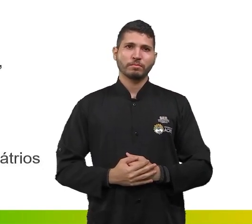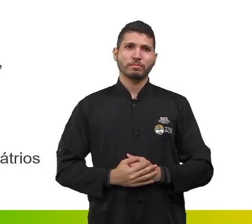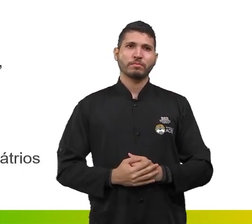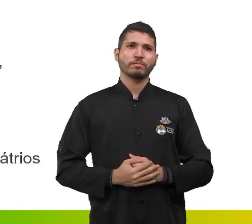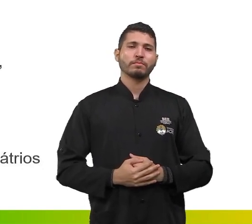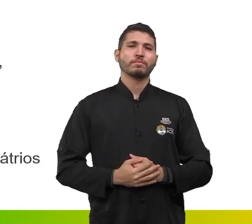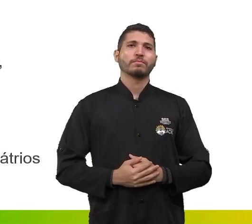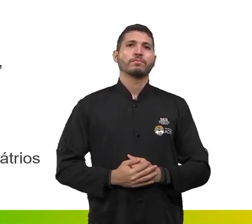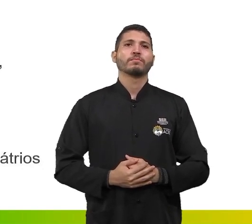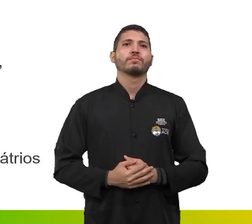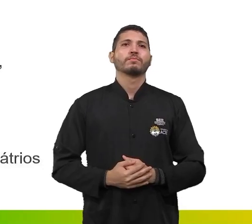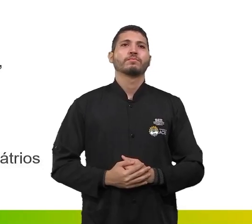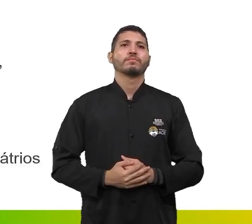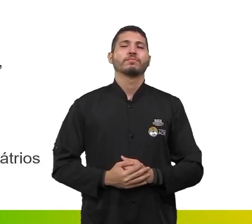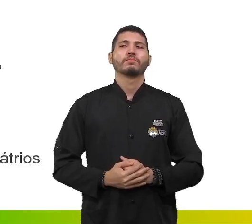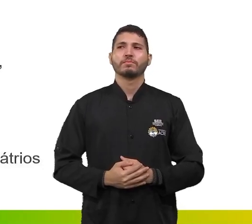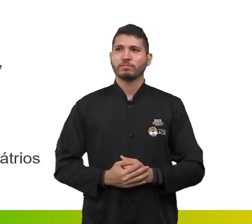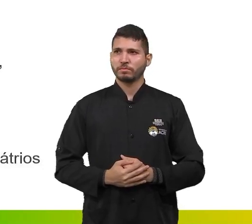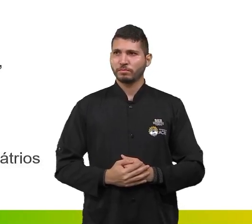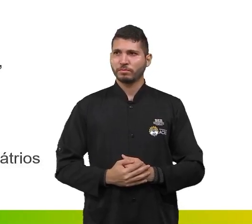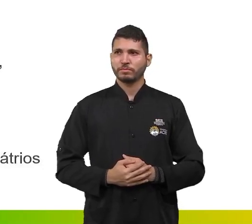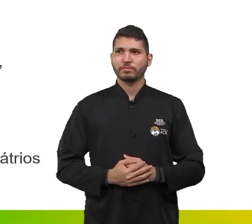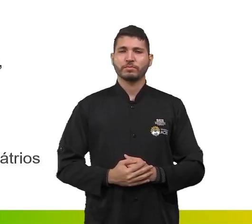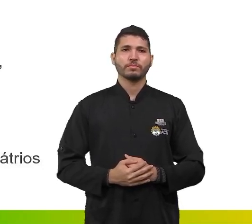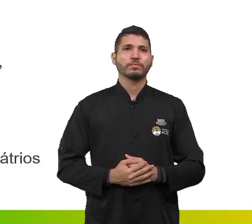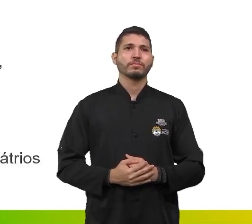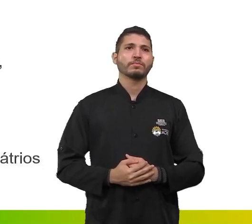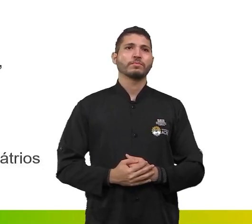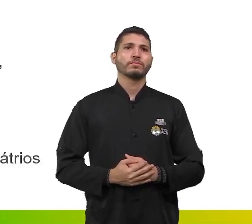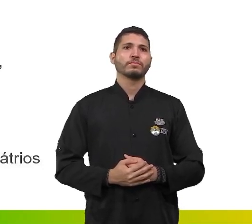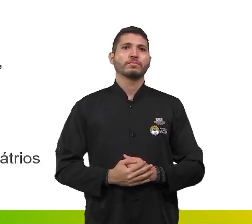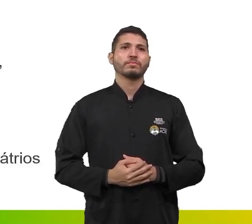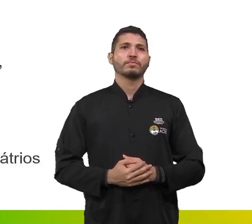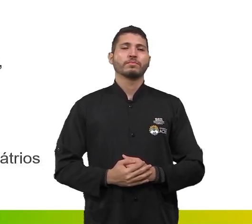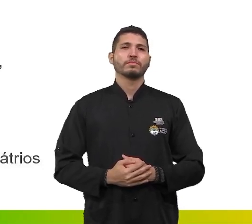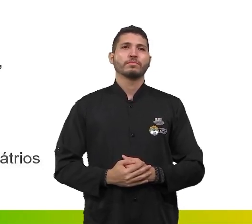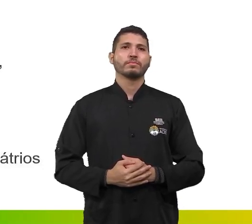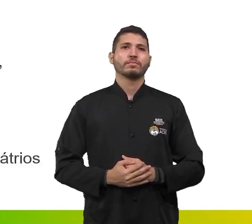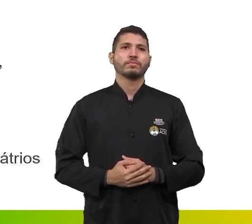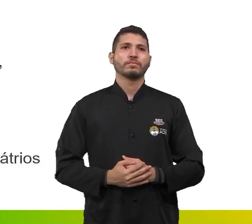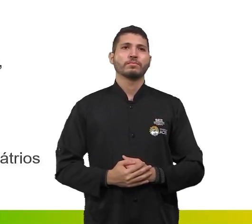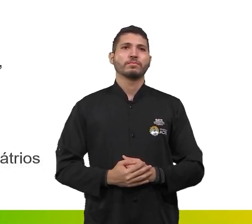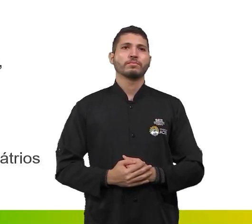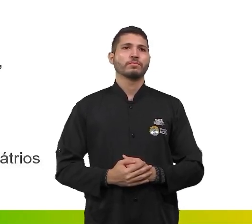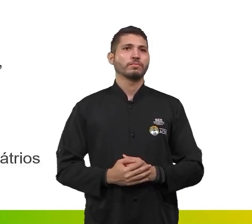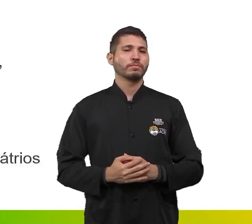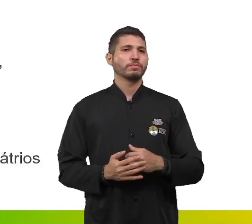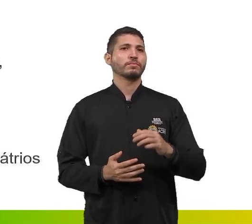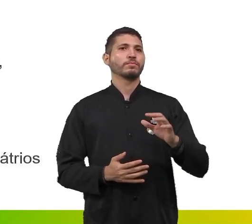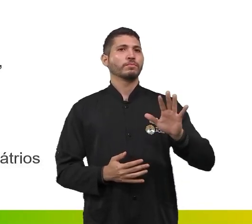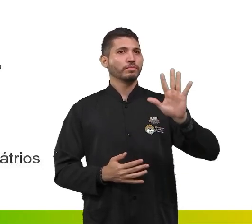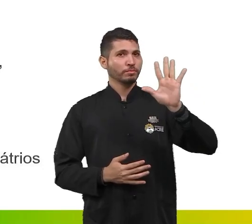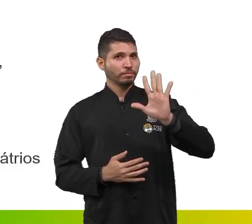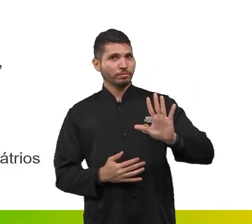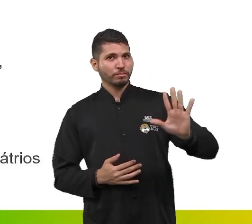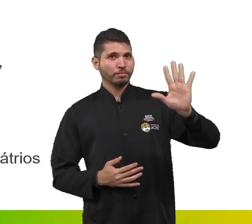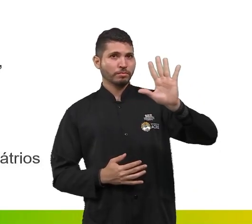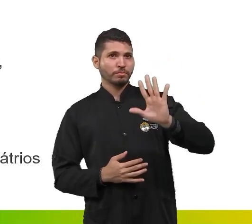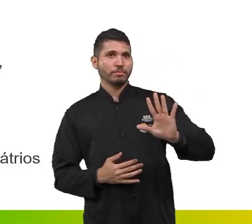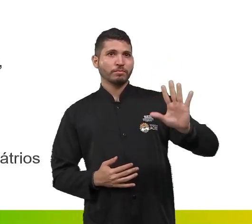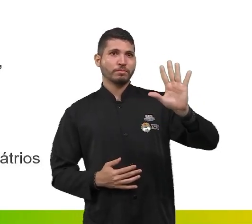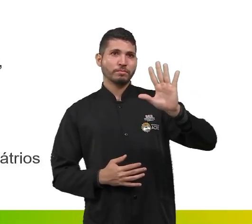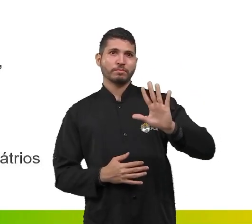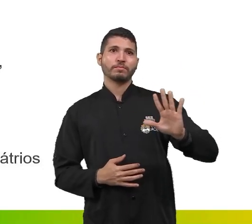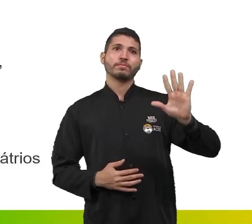Então, olha só, isso vai caminhar em direção a um nacionalismo. Vai começar a haver